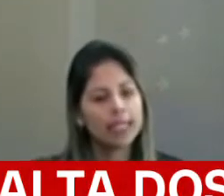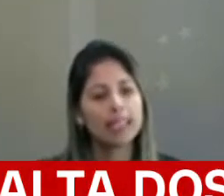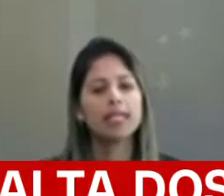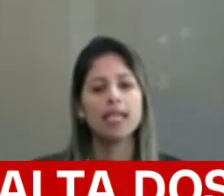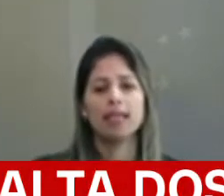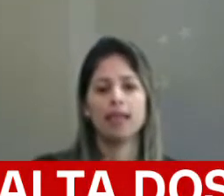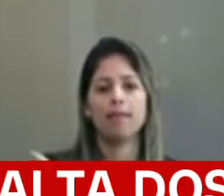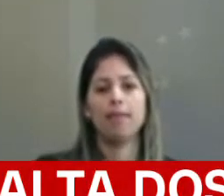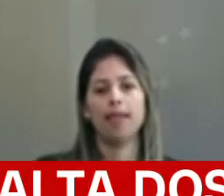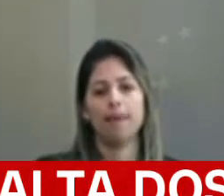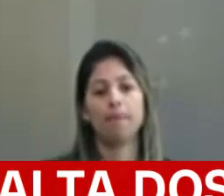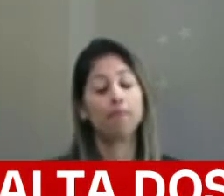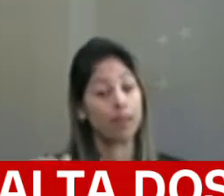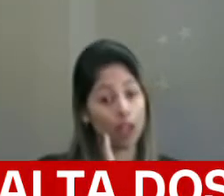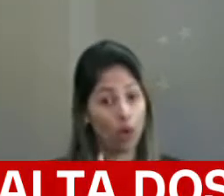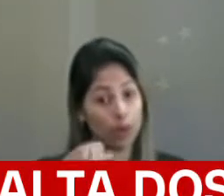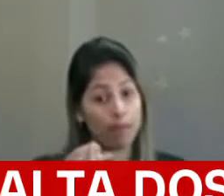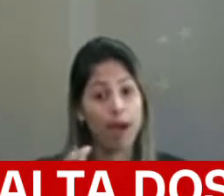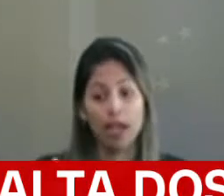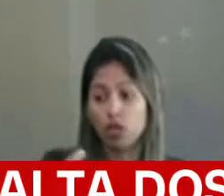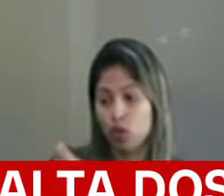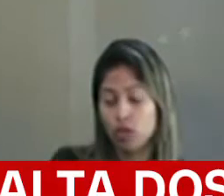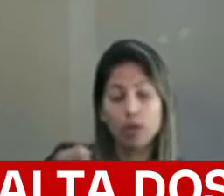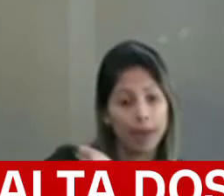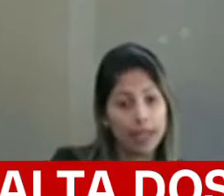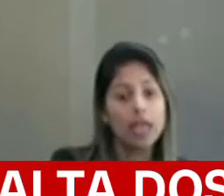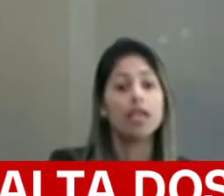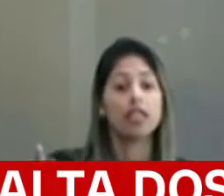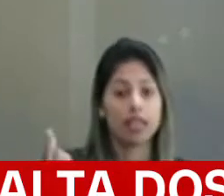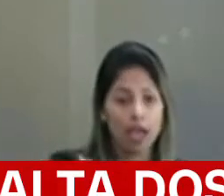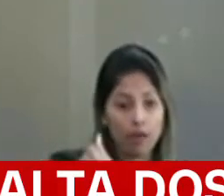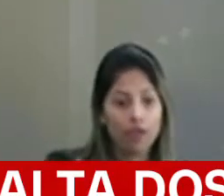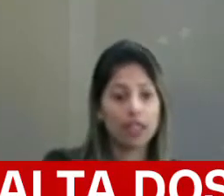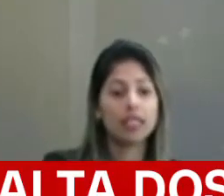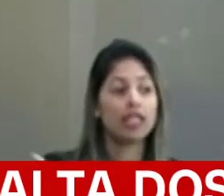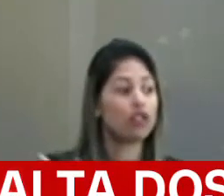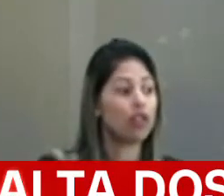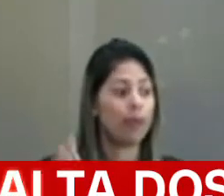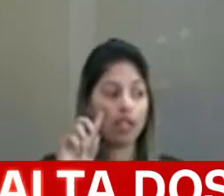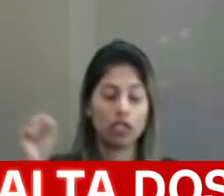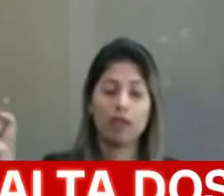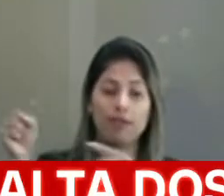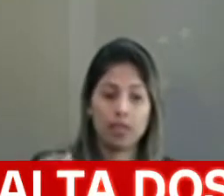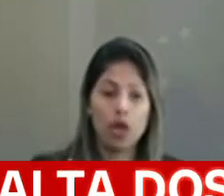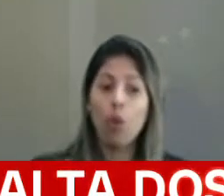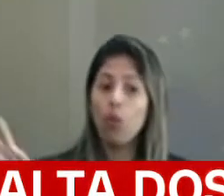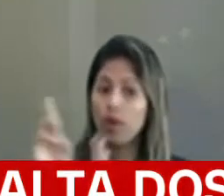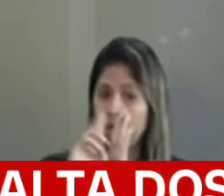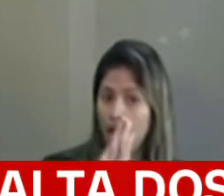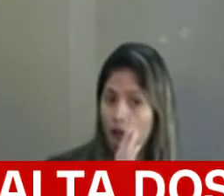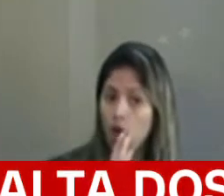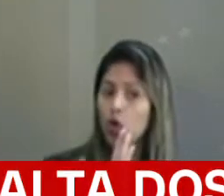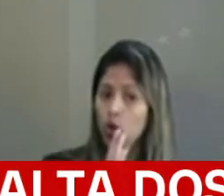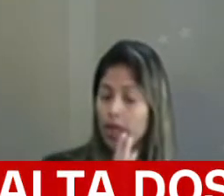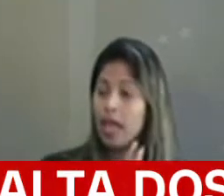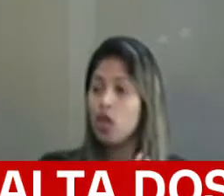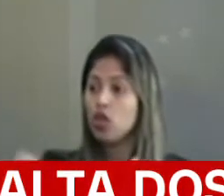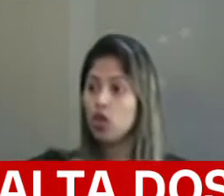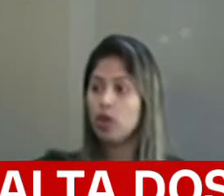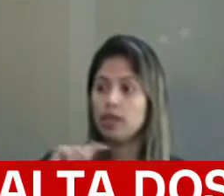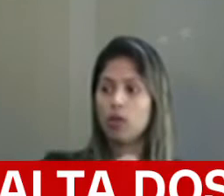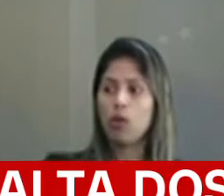senhor presidente, do impacto orçamentário e financeiro, a visão nossa dessa relatoria é que os